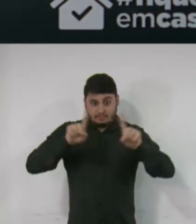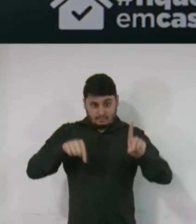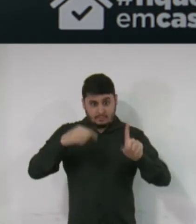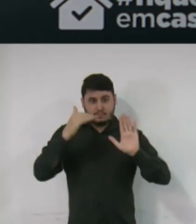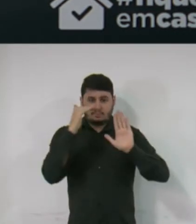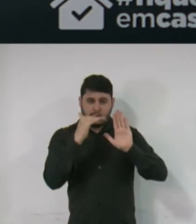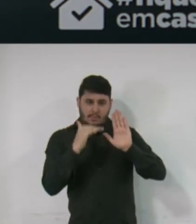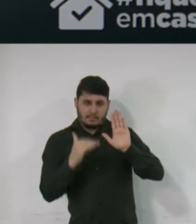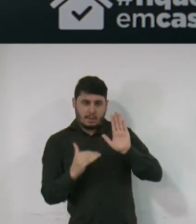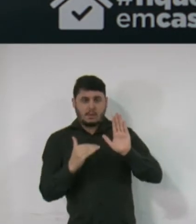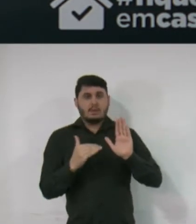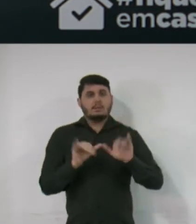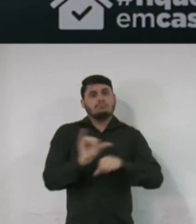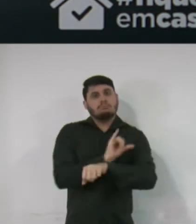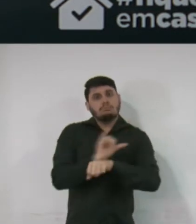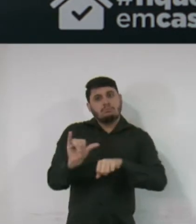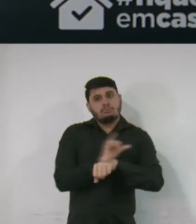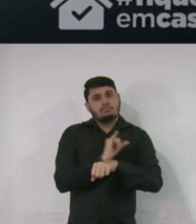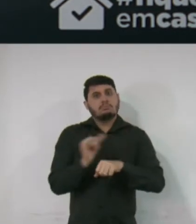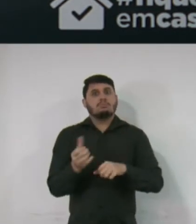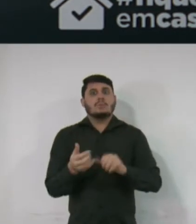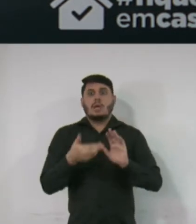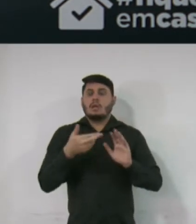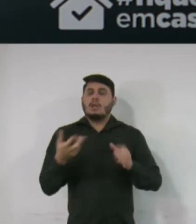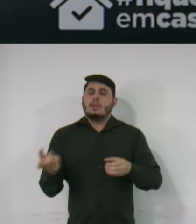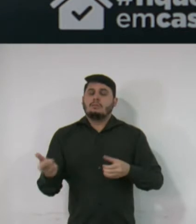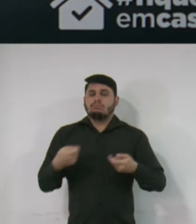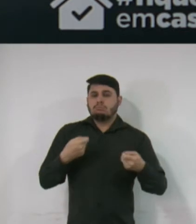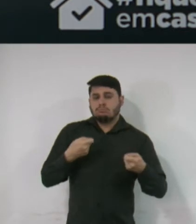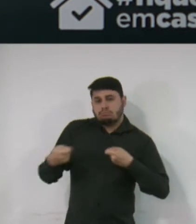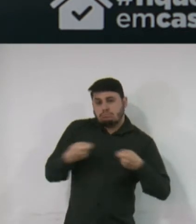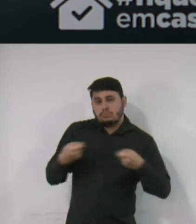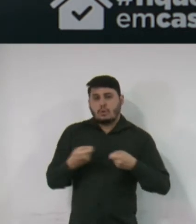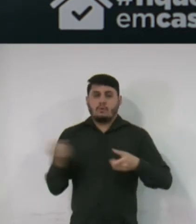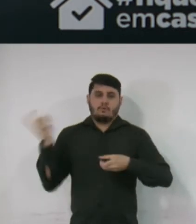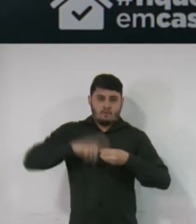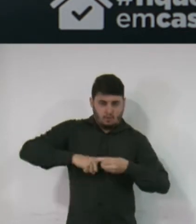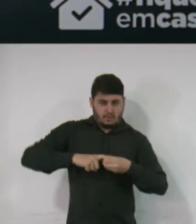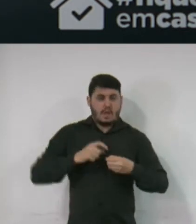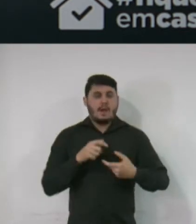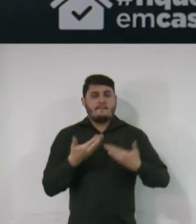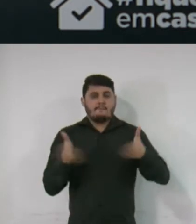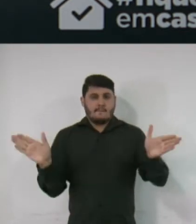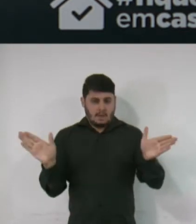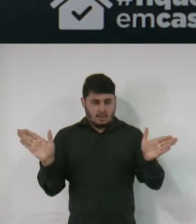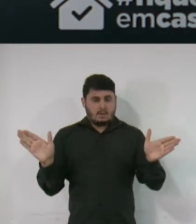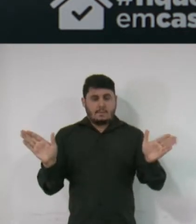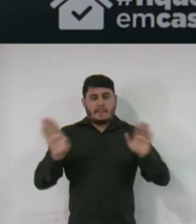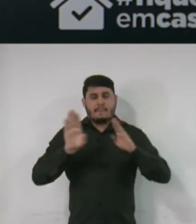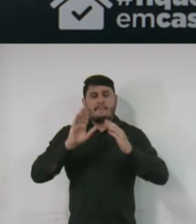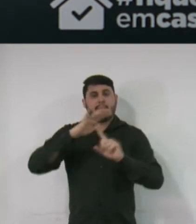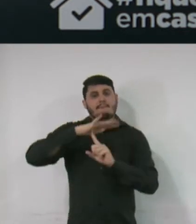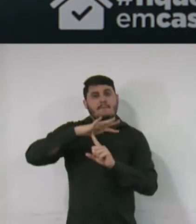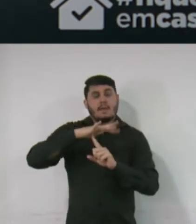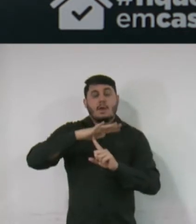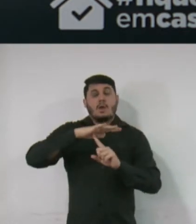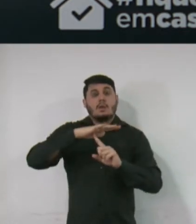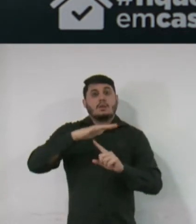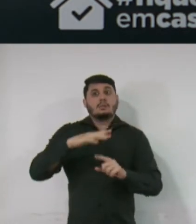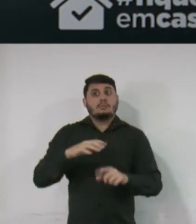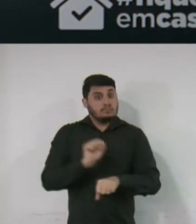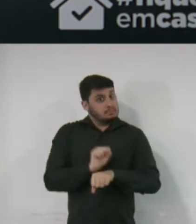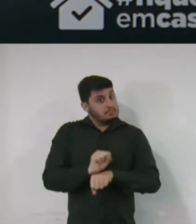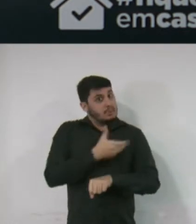vai, obviamente, como a gente colocou, acontecer quando o governo do estado liberar, o seu maior objetivo é proteger